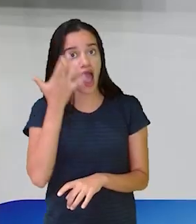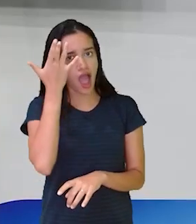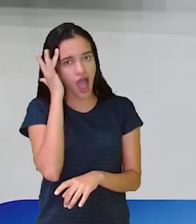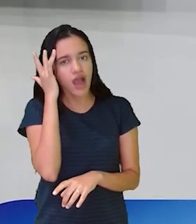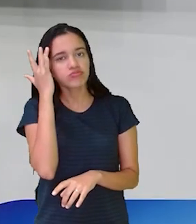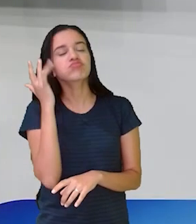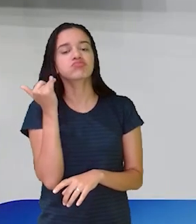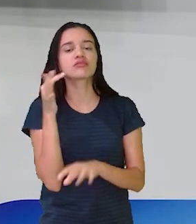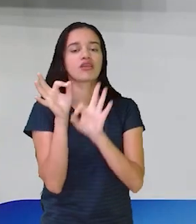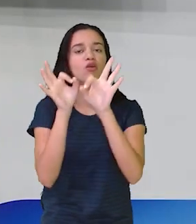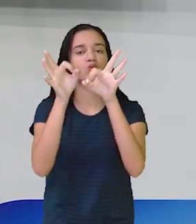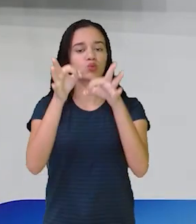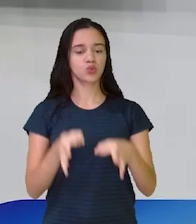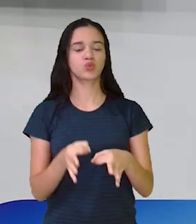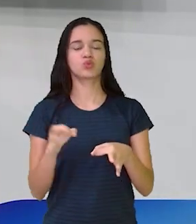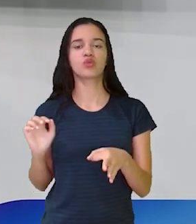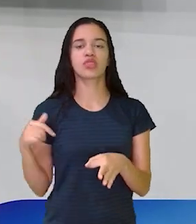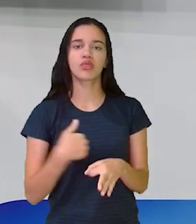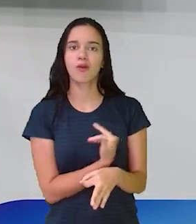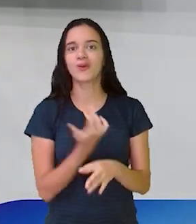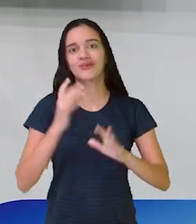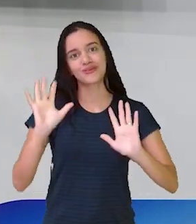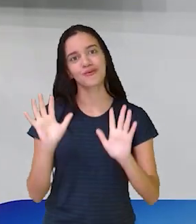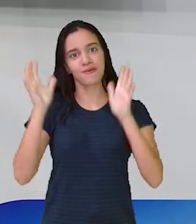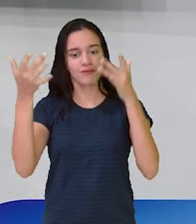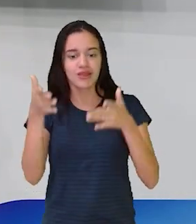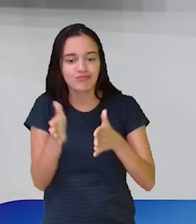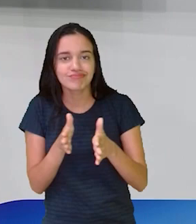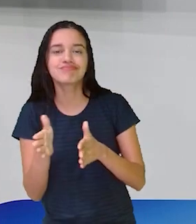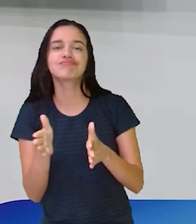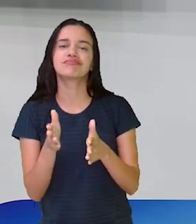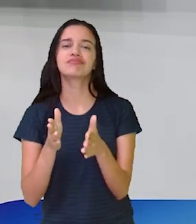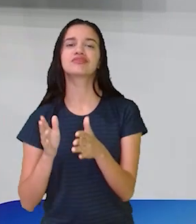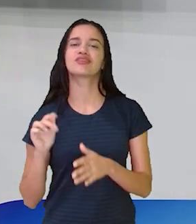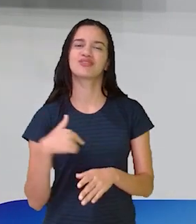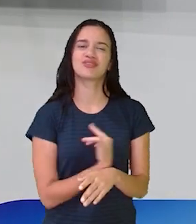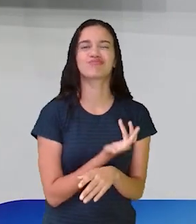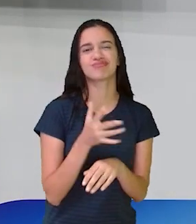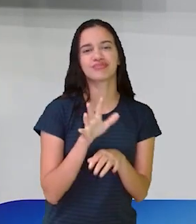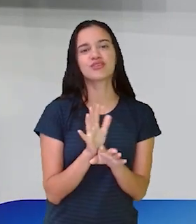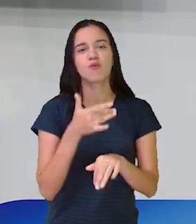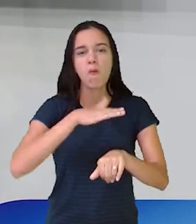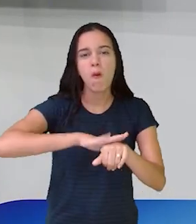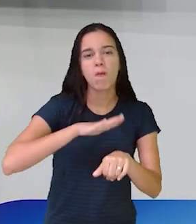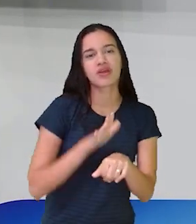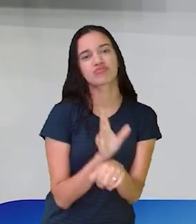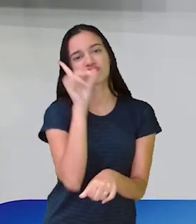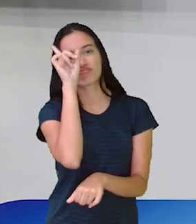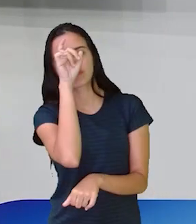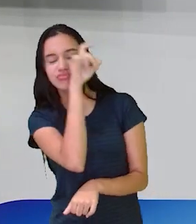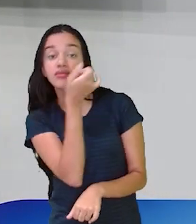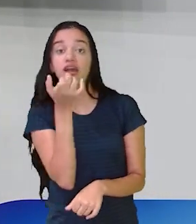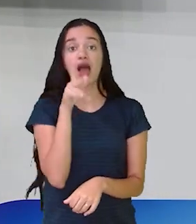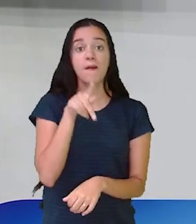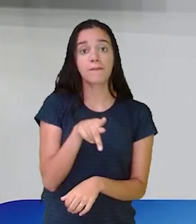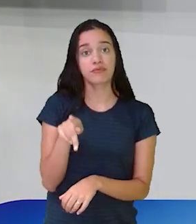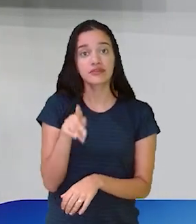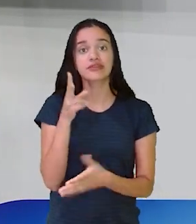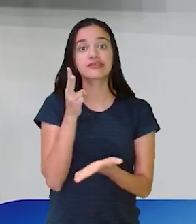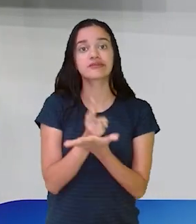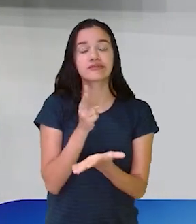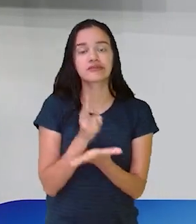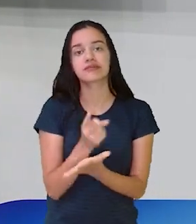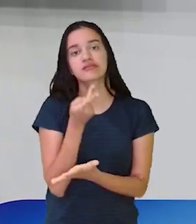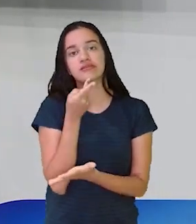é muito justo a gente comemorar esse período. A gente já passou por tanta coisa difícil, né? A professora sempre fala